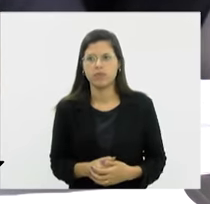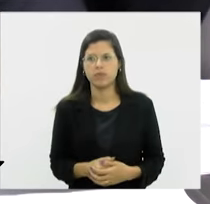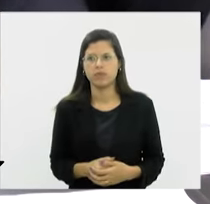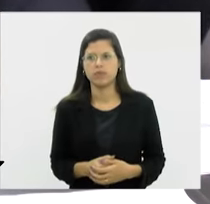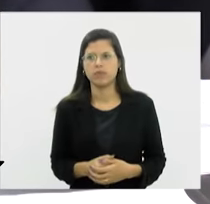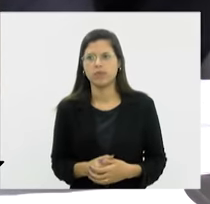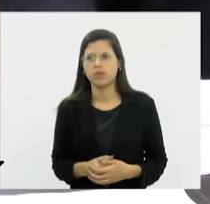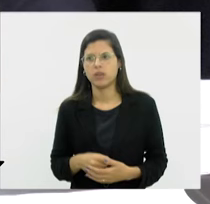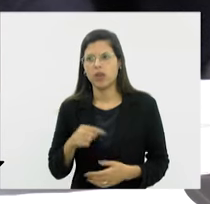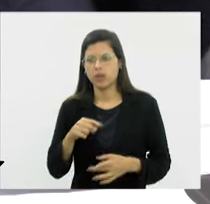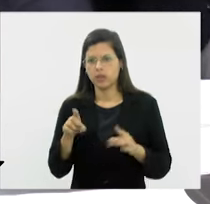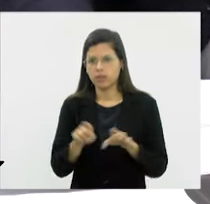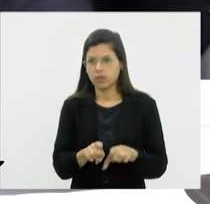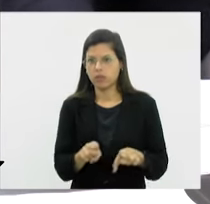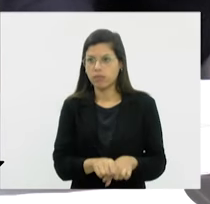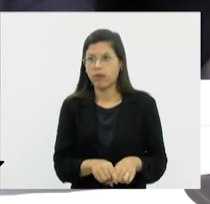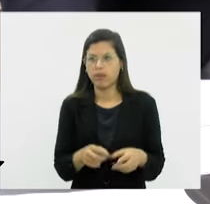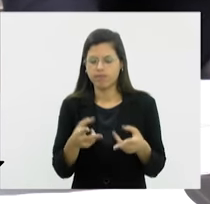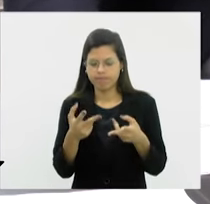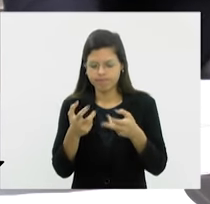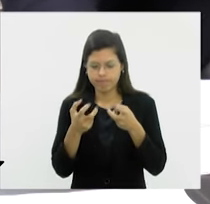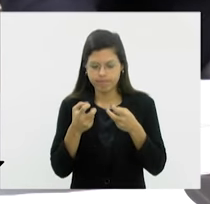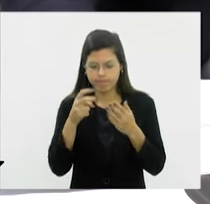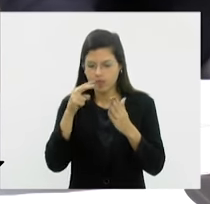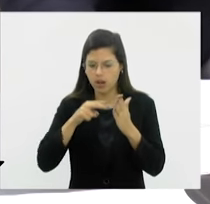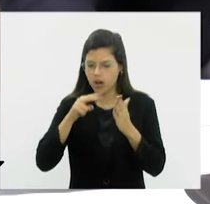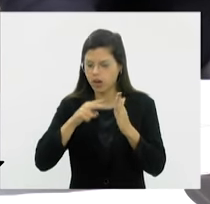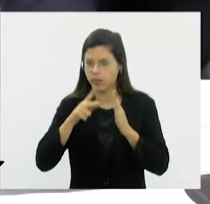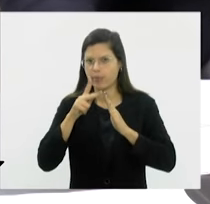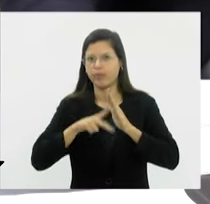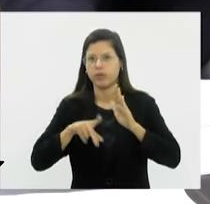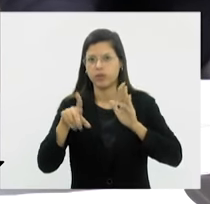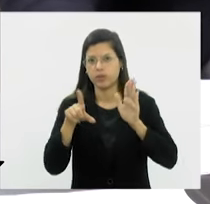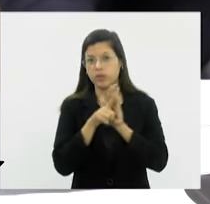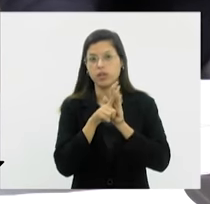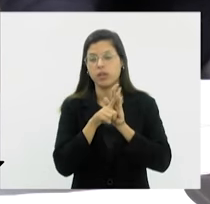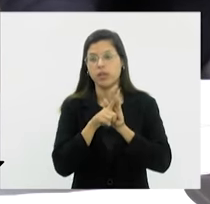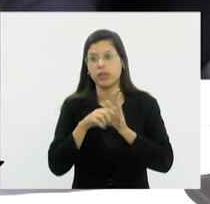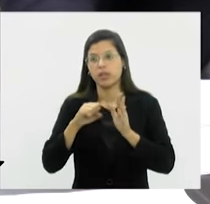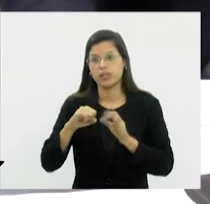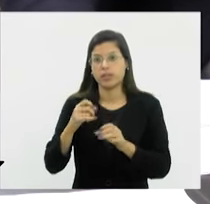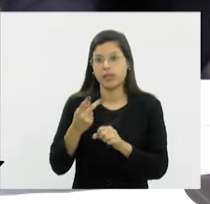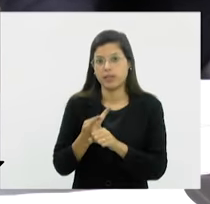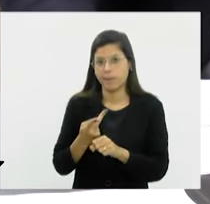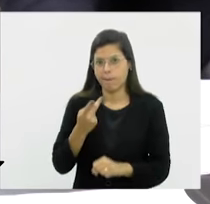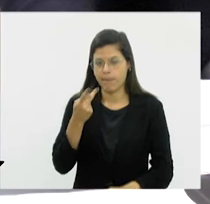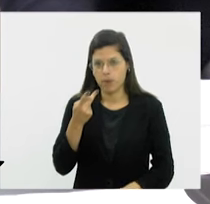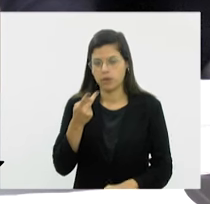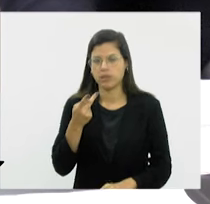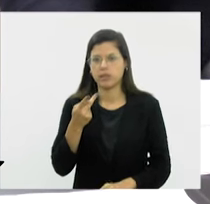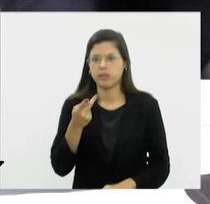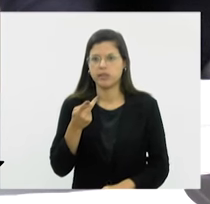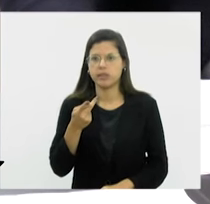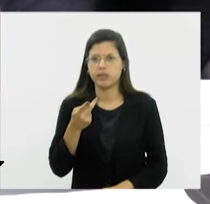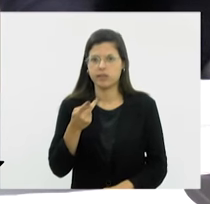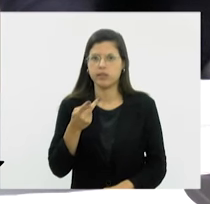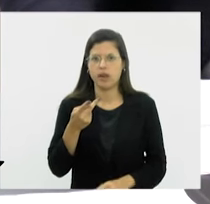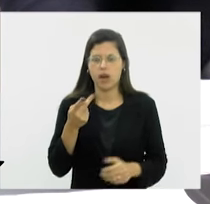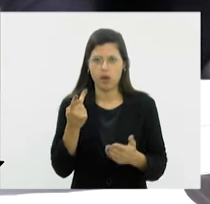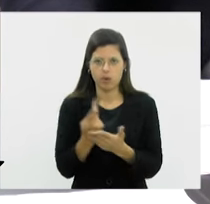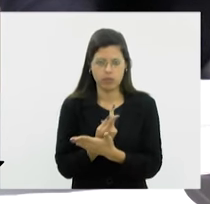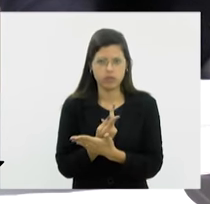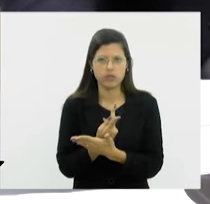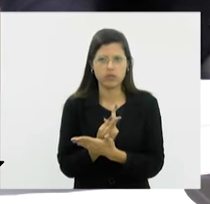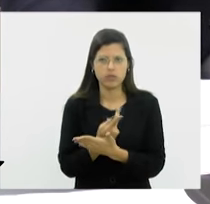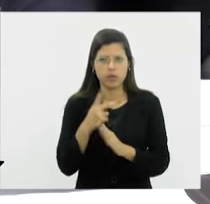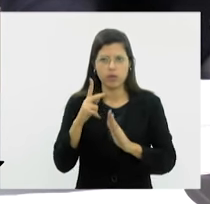Mas aqui também, observando o projeto de lei, se essa hipótese, não é, ela viesse concretizar, o